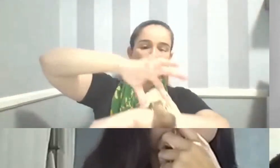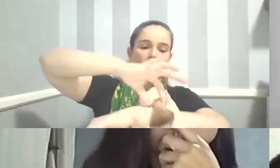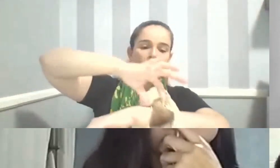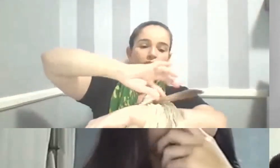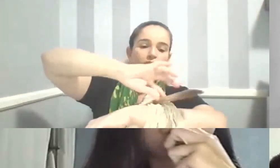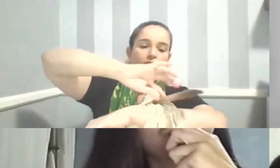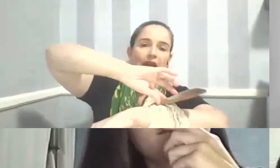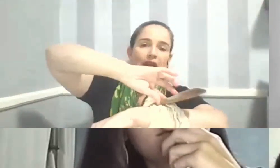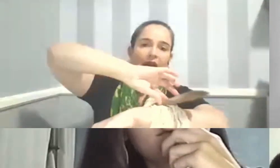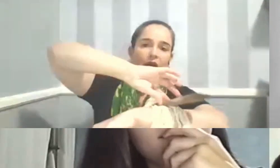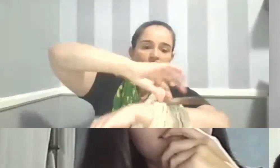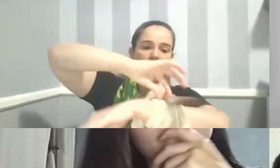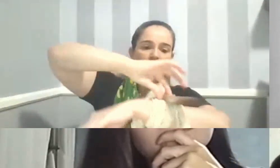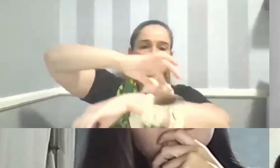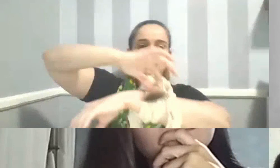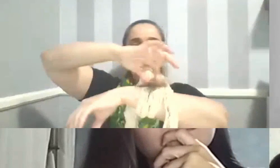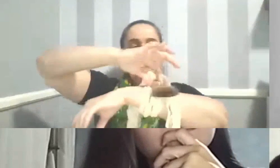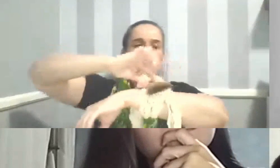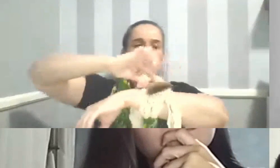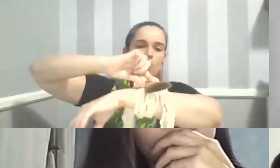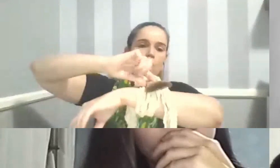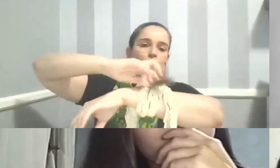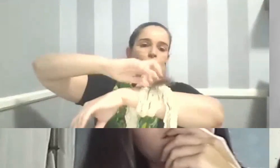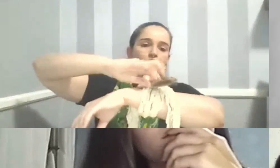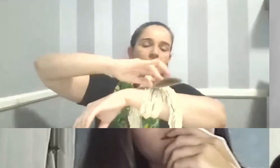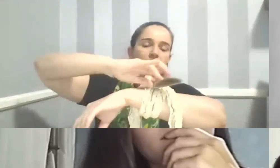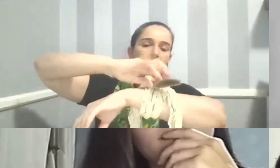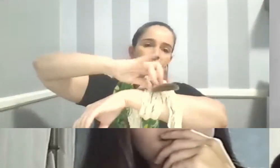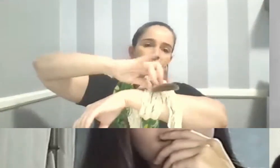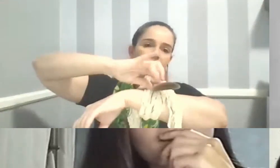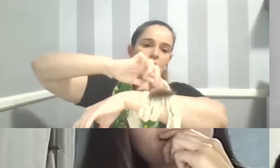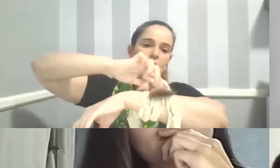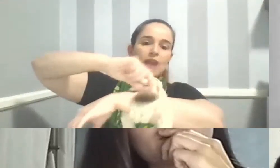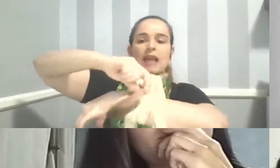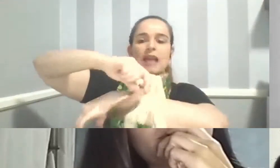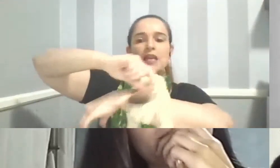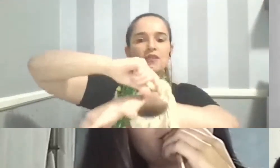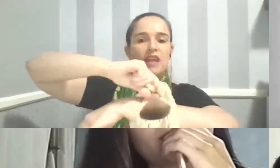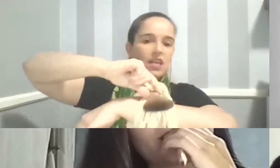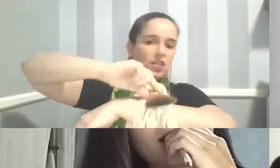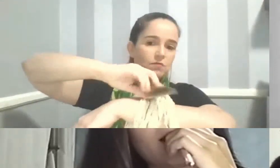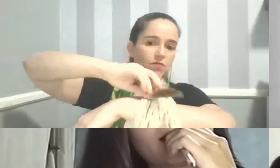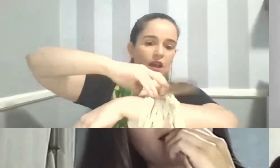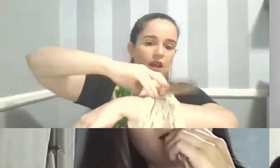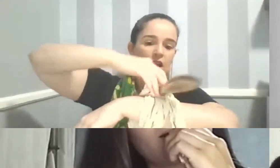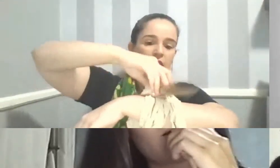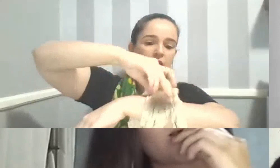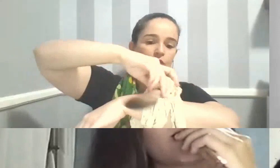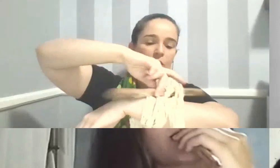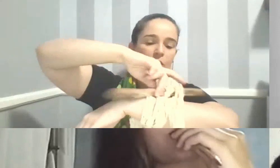Dei várias voltas? Eu vou rodar uma vez. Então, vamos supor, a pontinha da colher não está aqui para